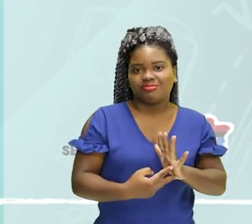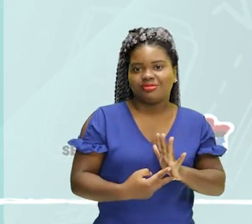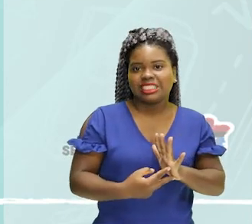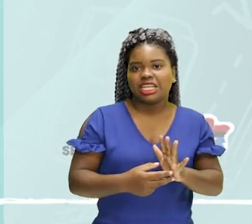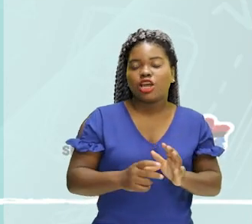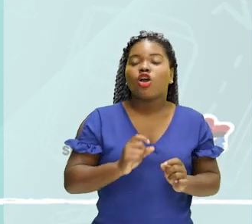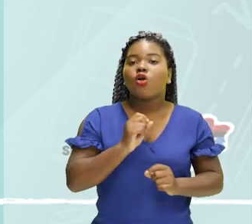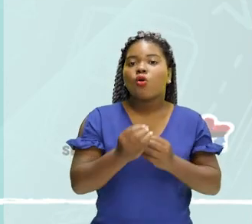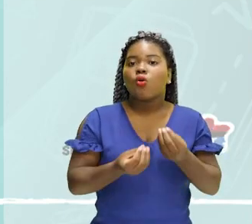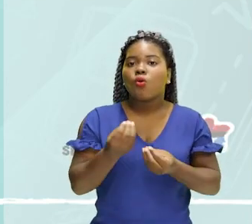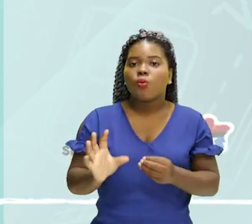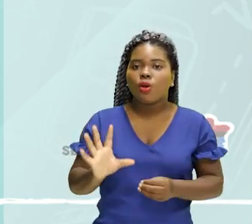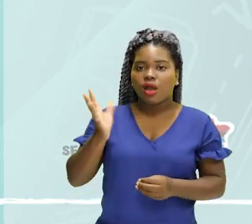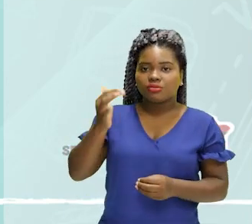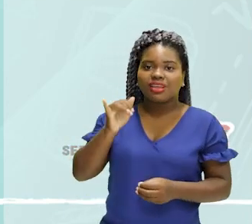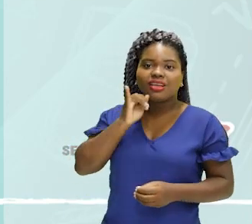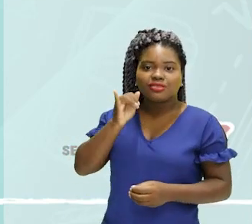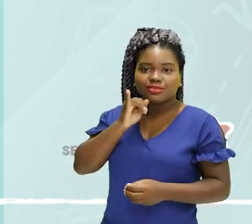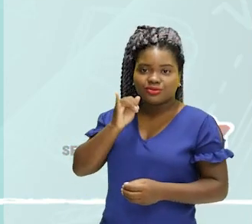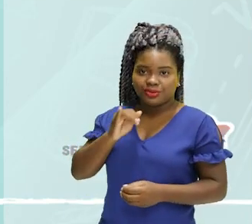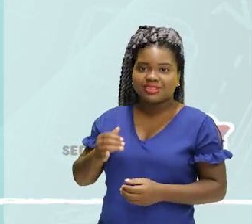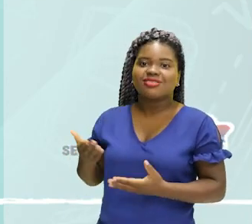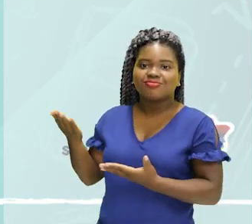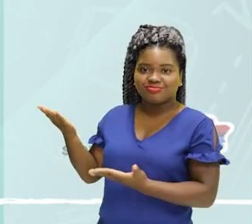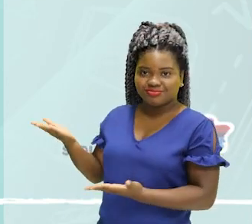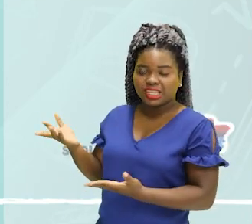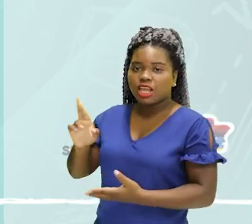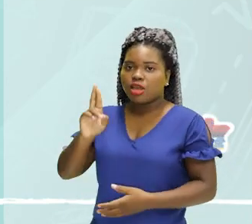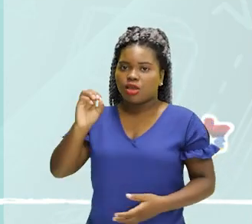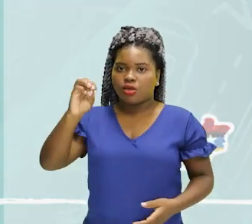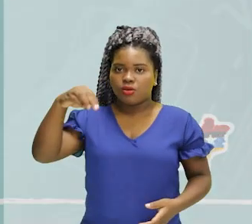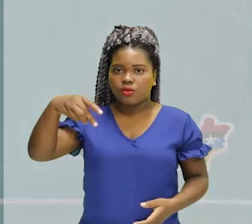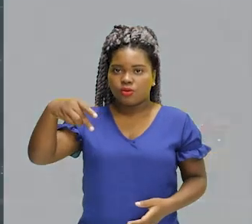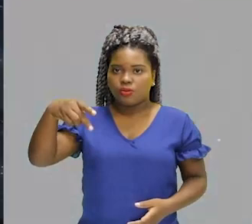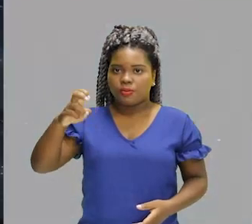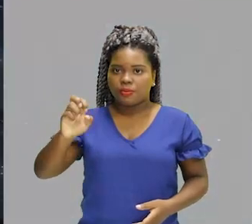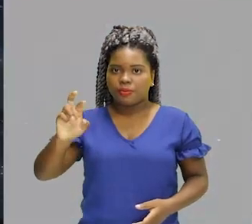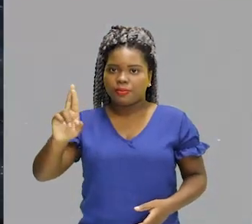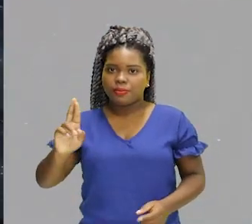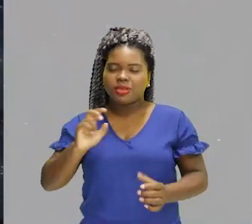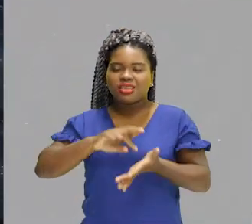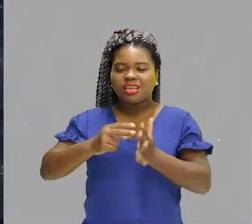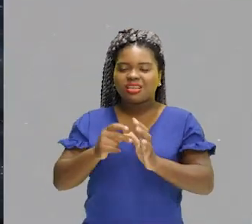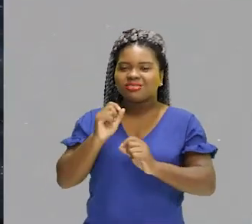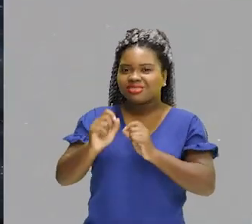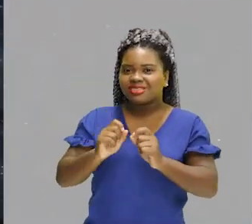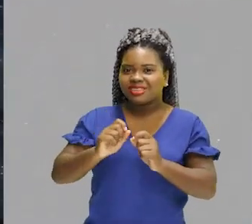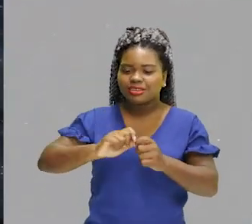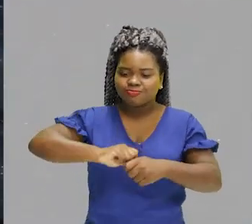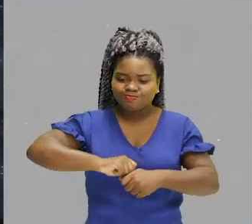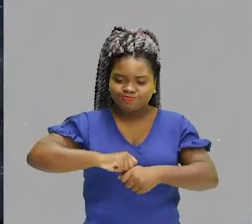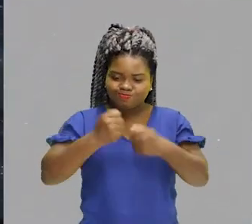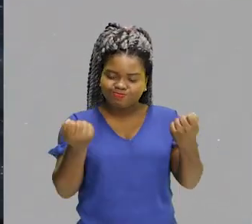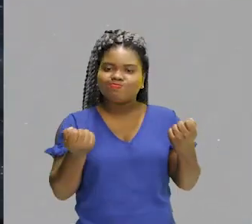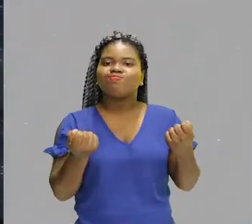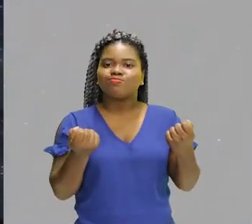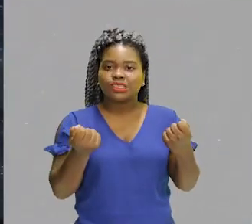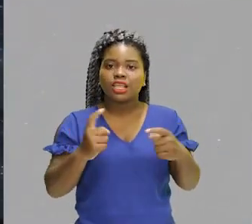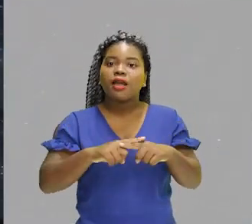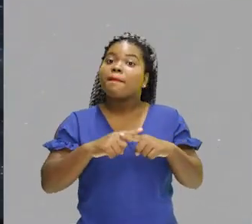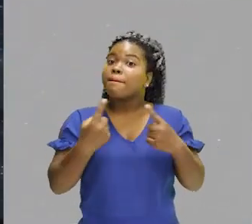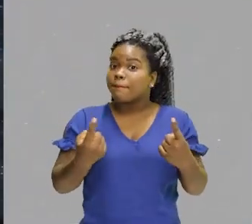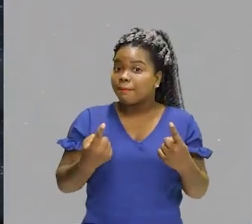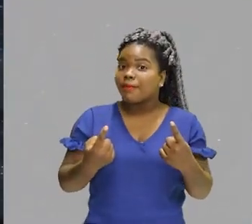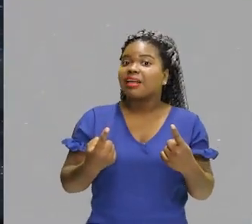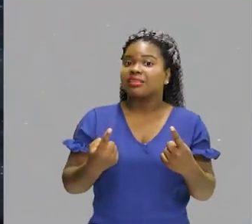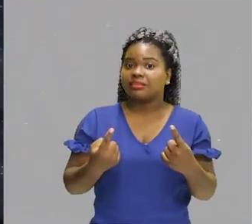anterior. Romper originalmente significa rasgar, partir, mas na referida locução verbal,